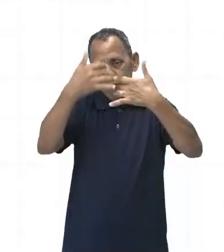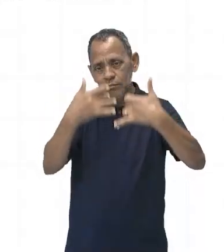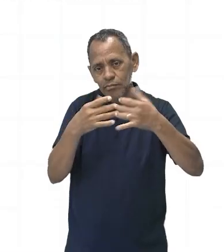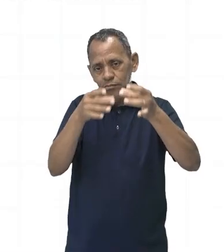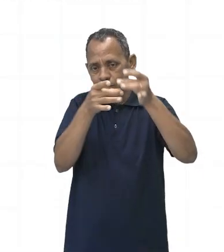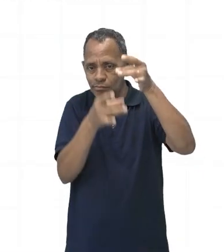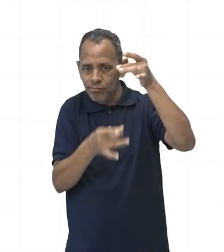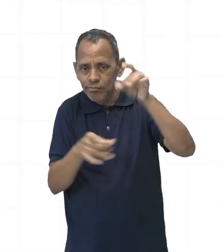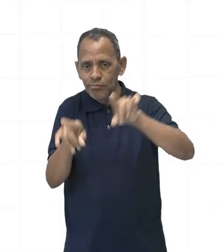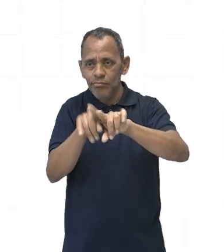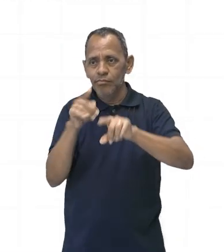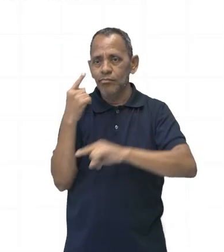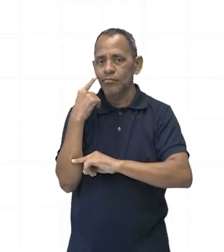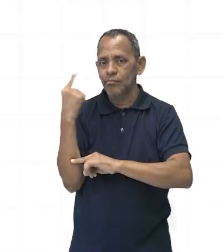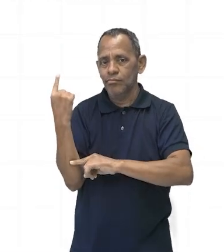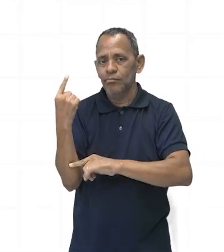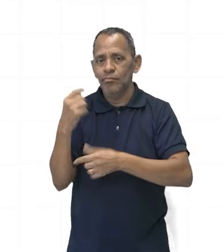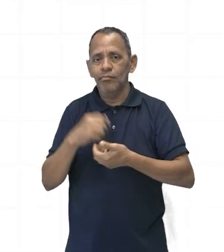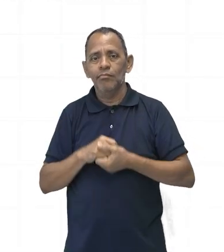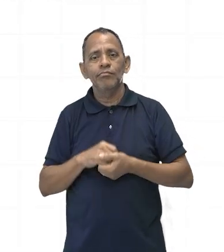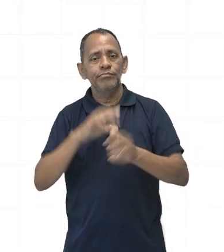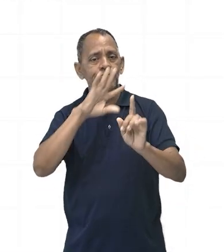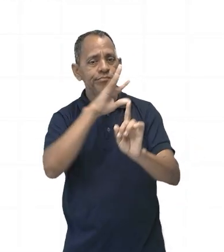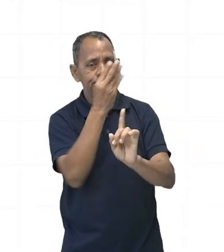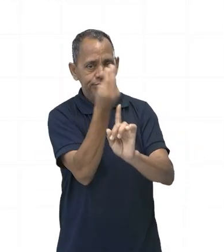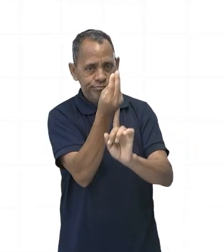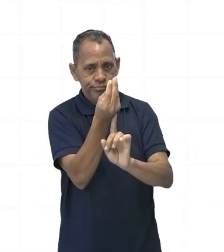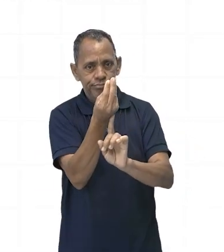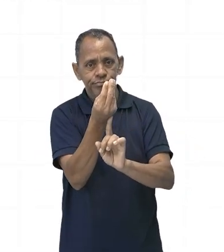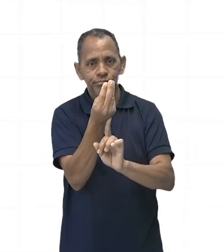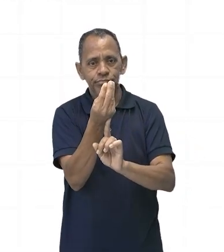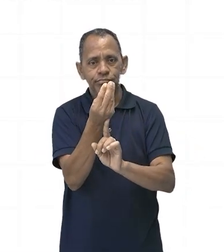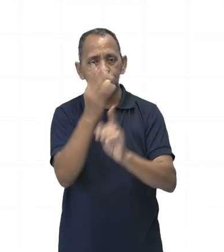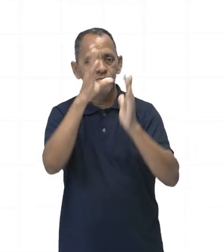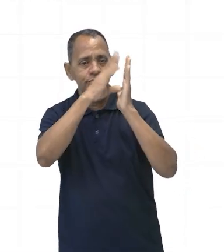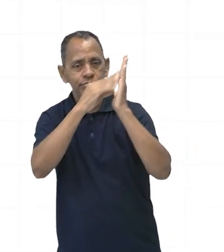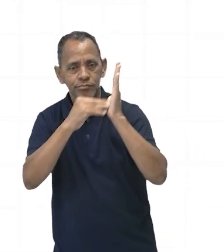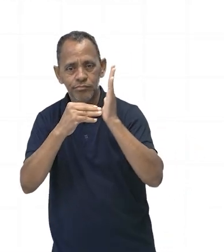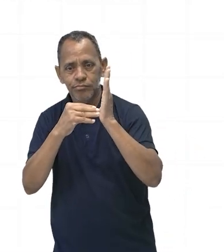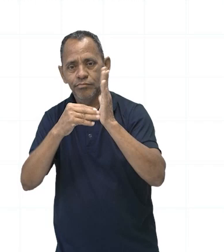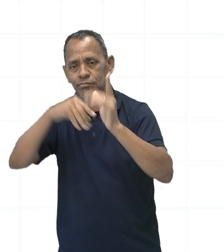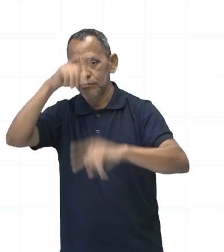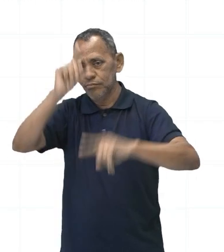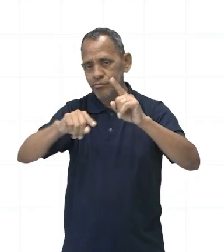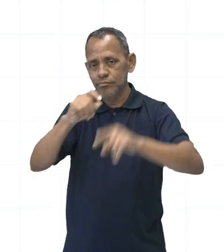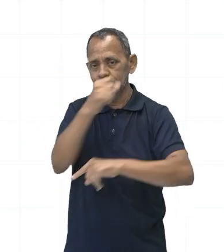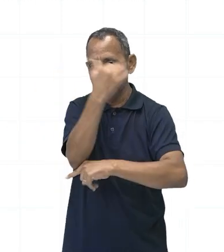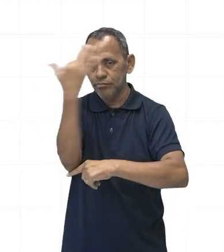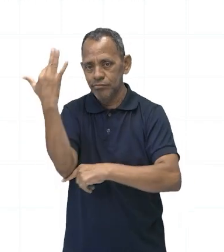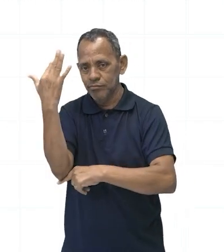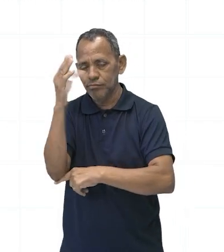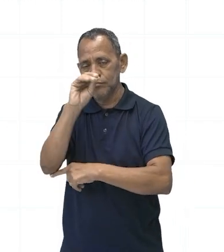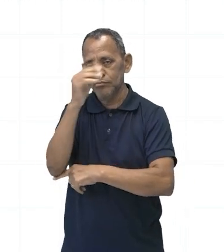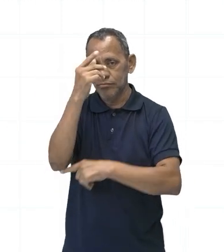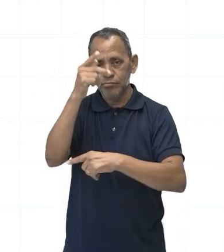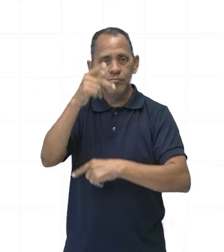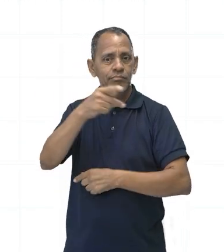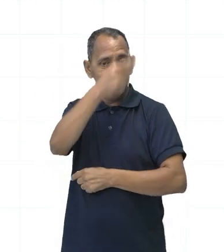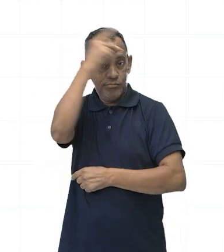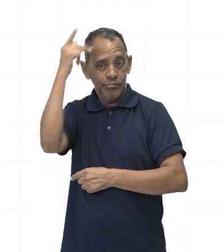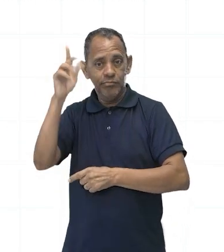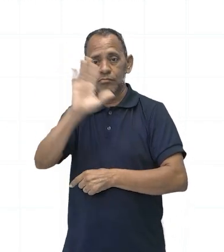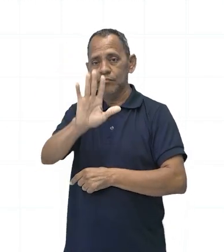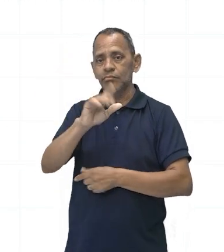ver? Então, as obras abstracionistas não imitavam objetos, natureza ou pessoas,